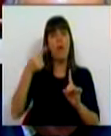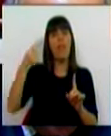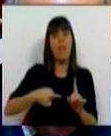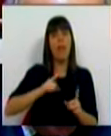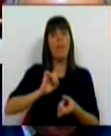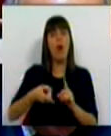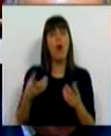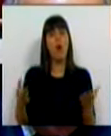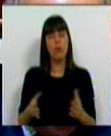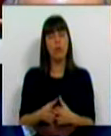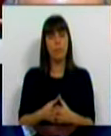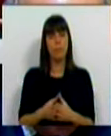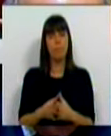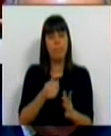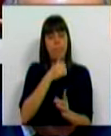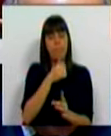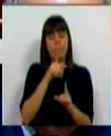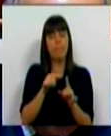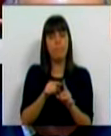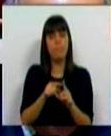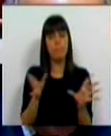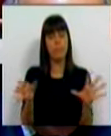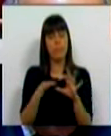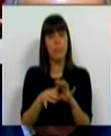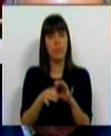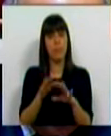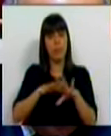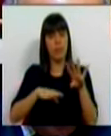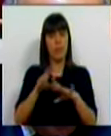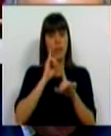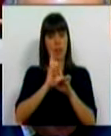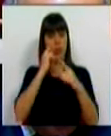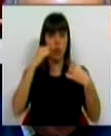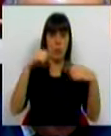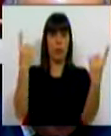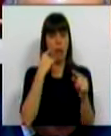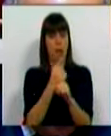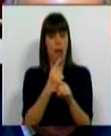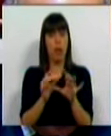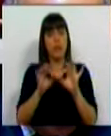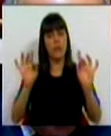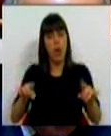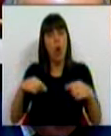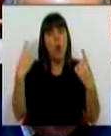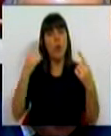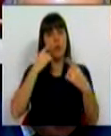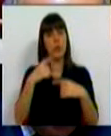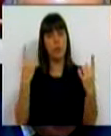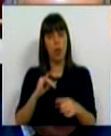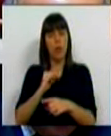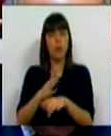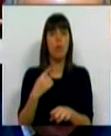devem ser as decisões relativas à realização desses espetáculos, como de outro tipo de